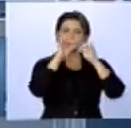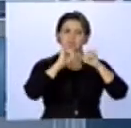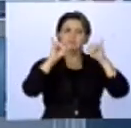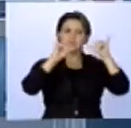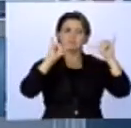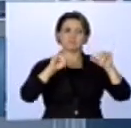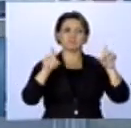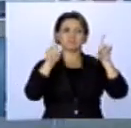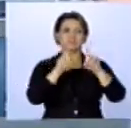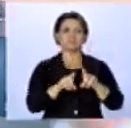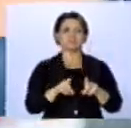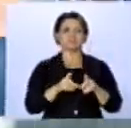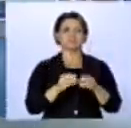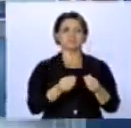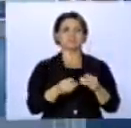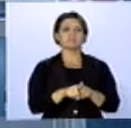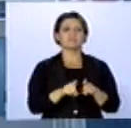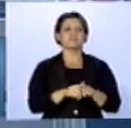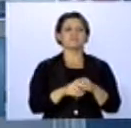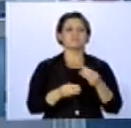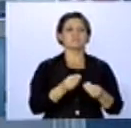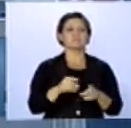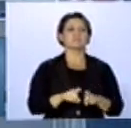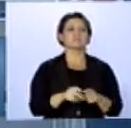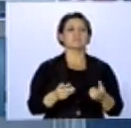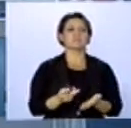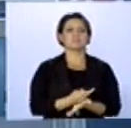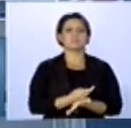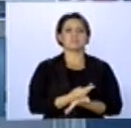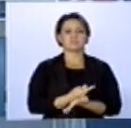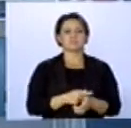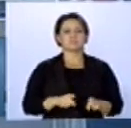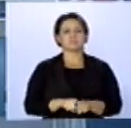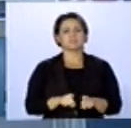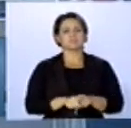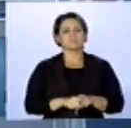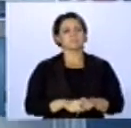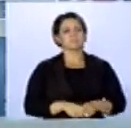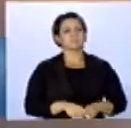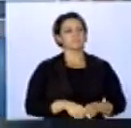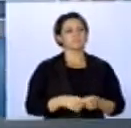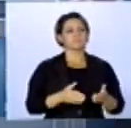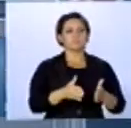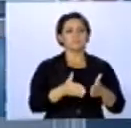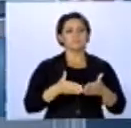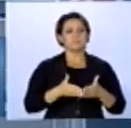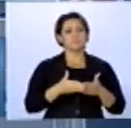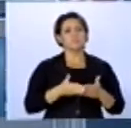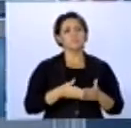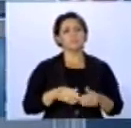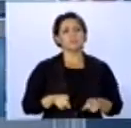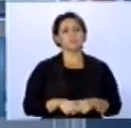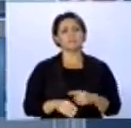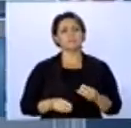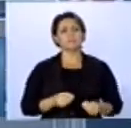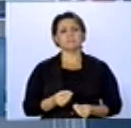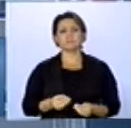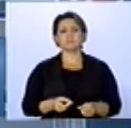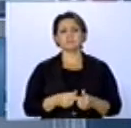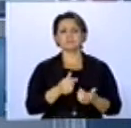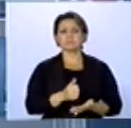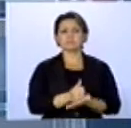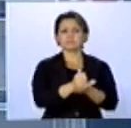não é retórica o que eu quero saber aqui e essa questão em que Pese as brilhantes Exposições que tanto